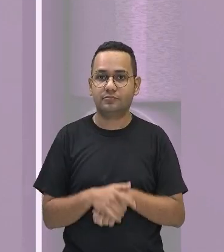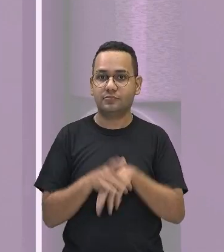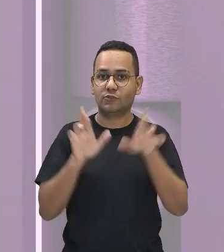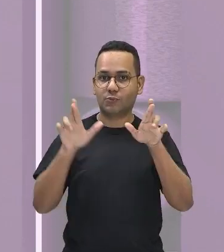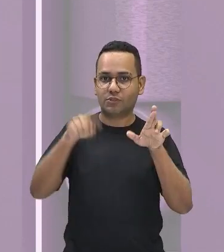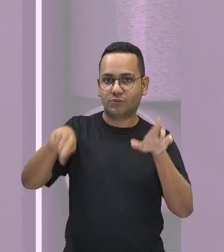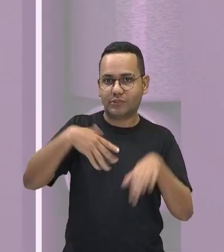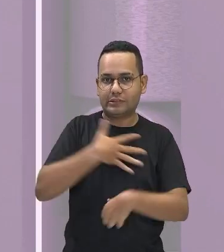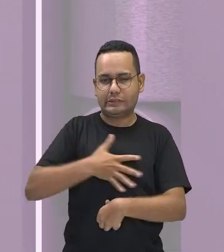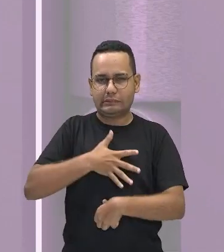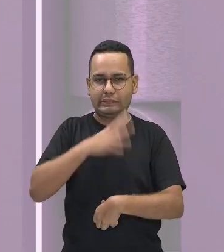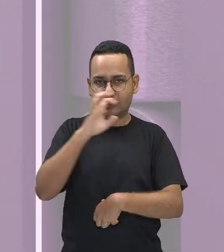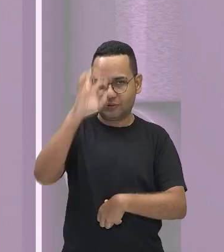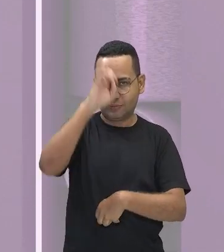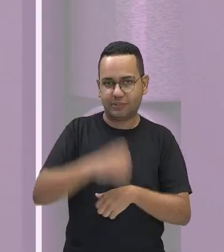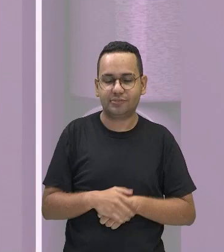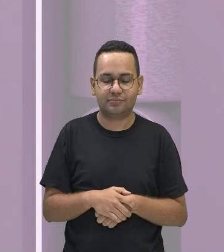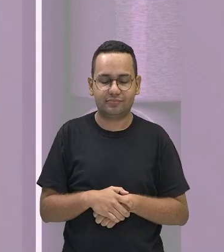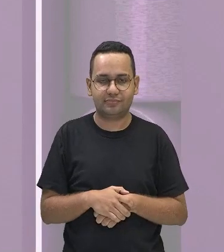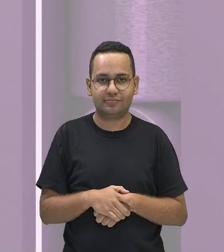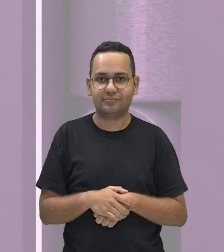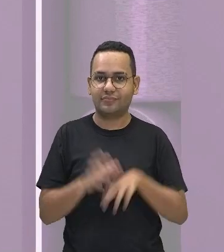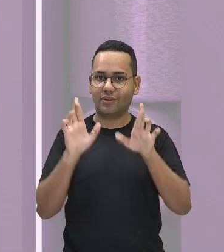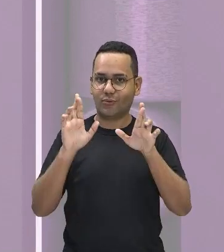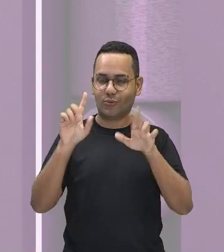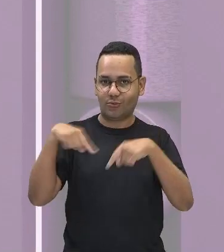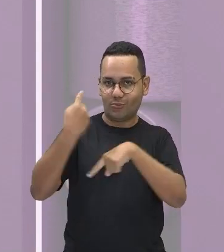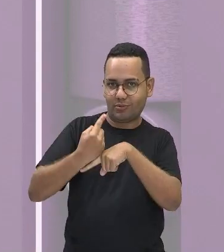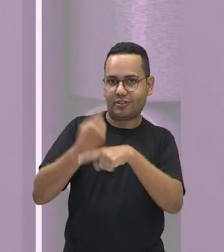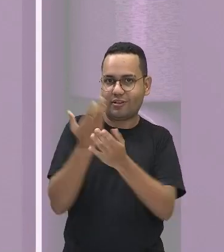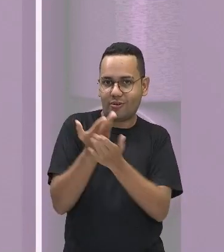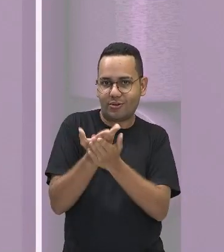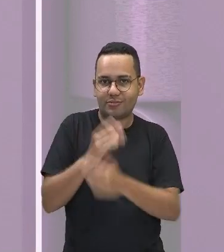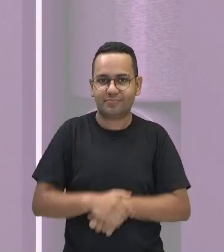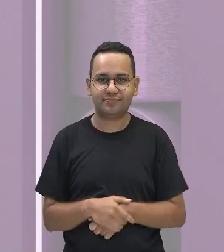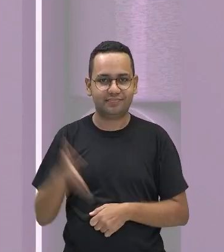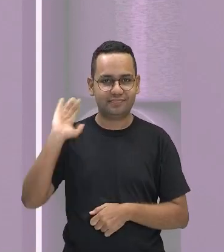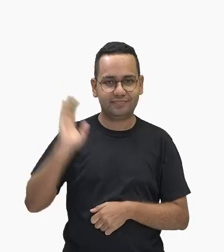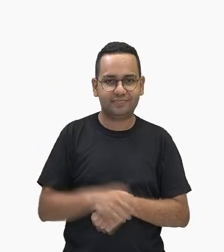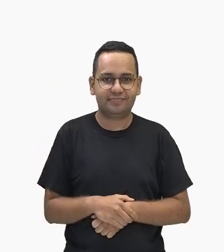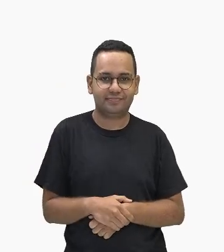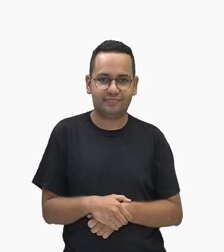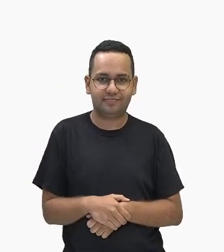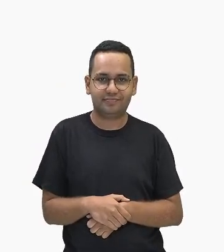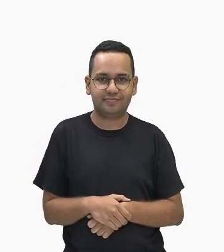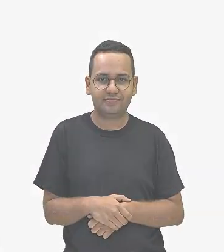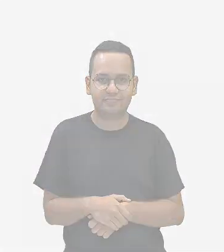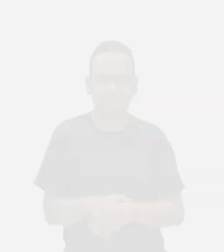gostado e aprendido e espero encontrá-los novamente aqui numa próxima oportunidade. Até mais!